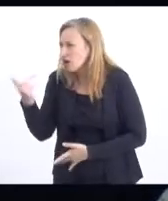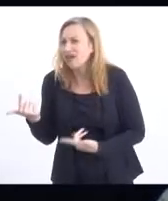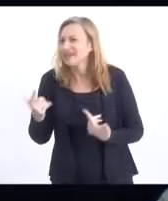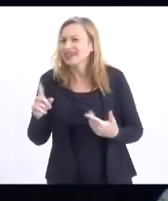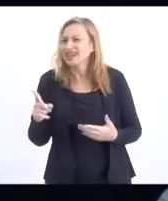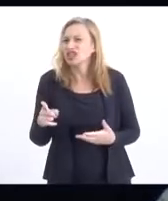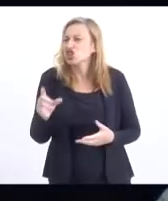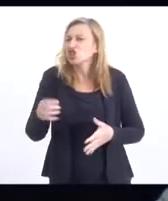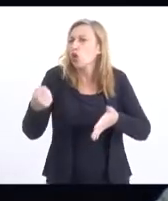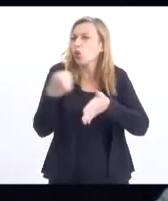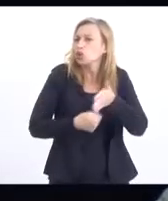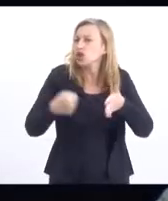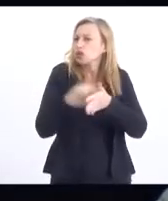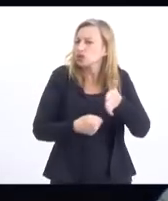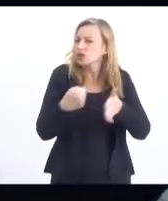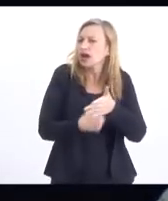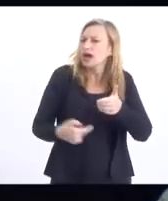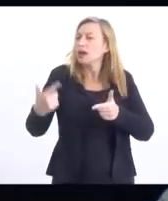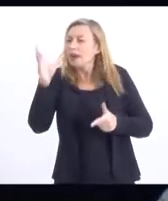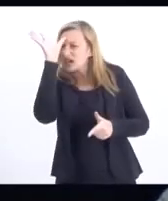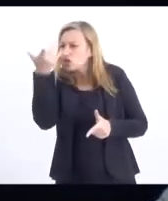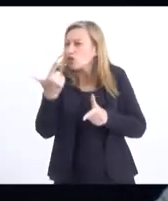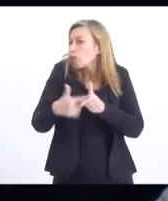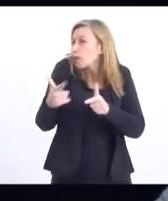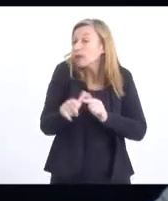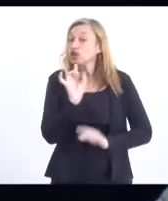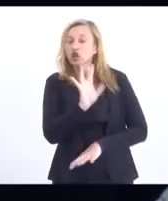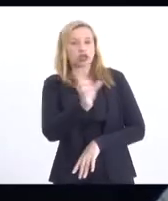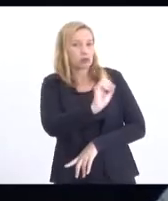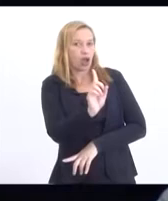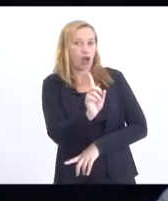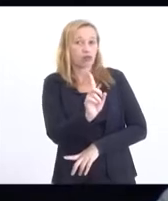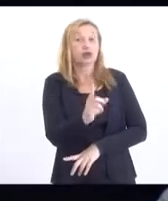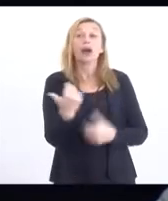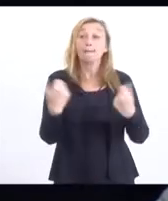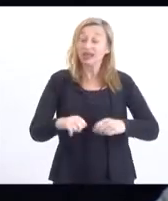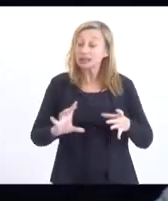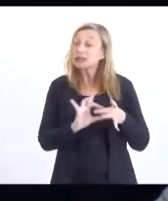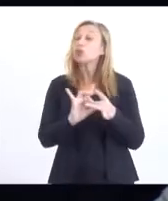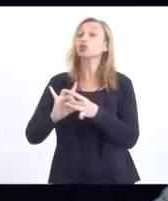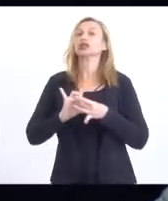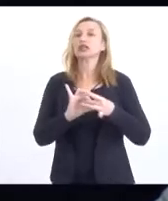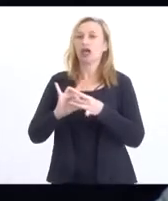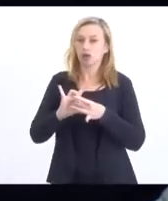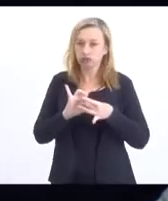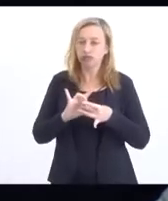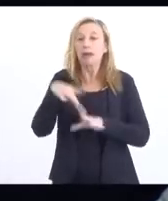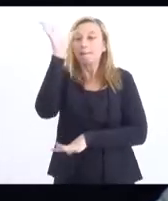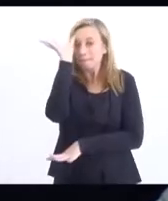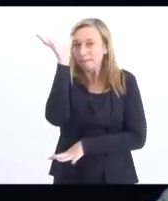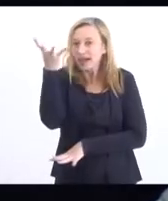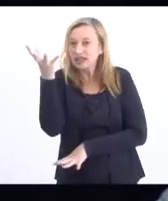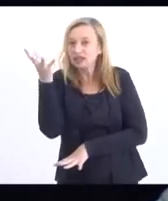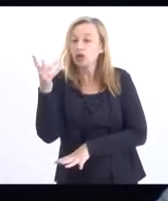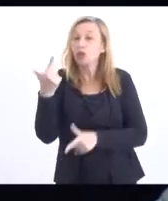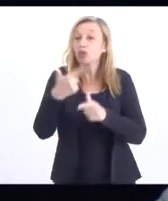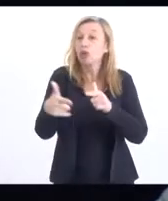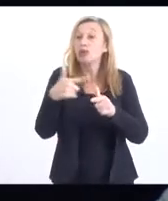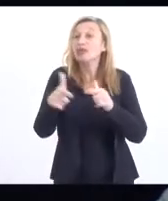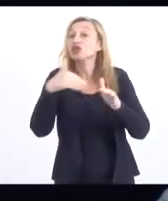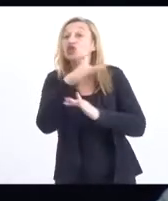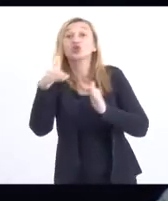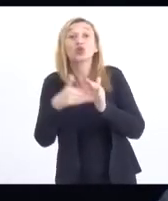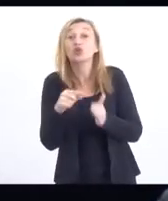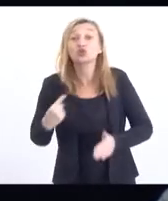ficar lutando para resolver o seu problema sozinho, se não unir para resolver o problema de